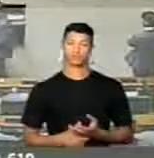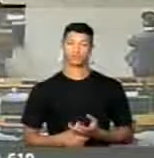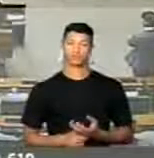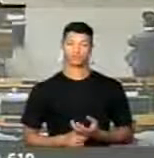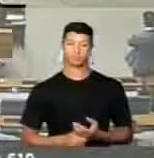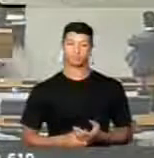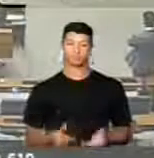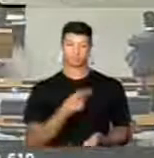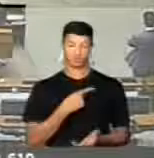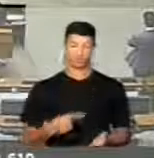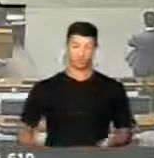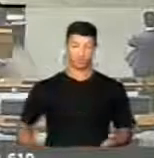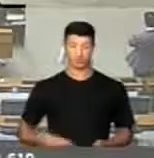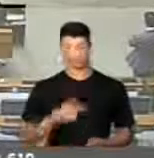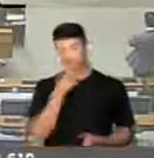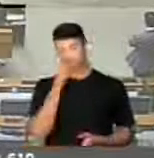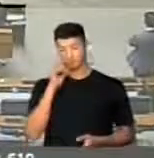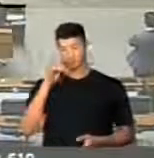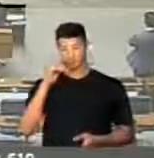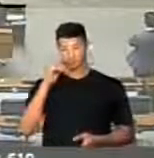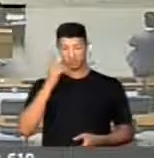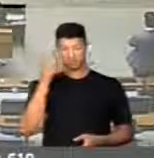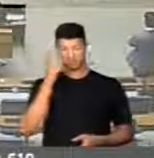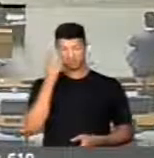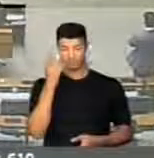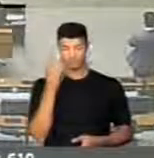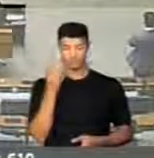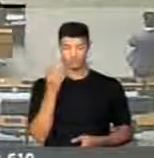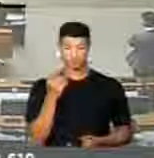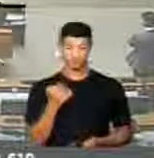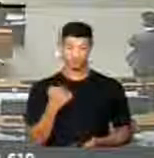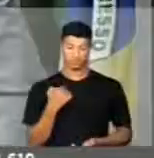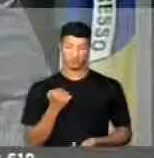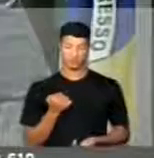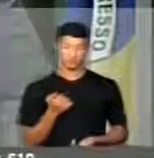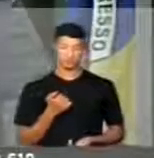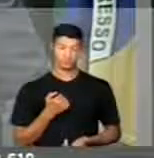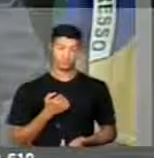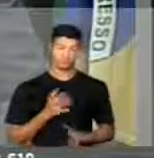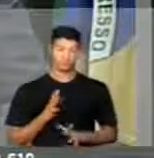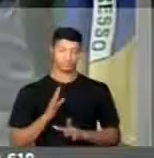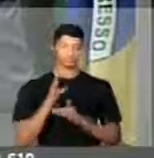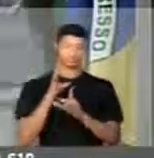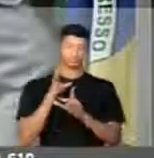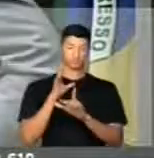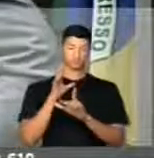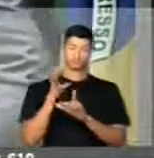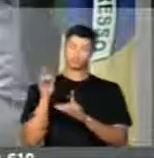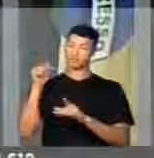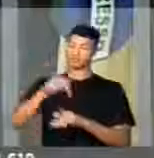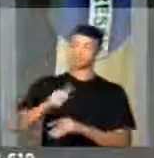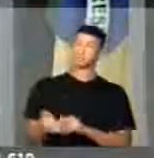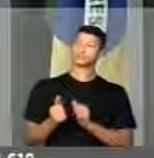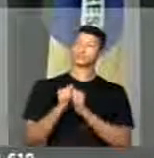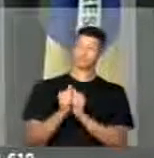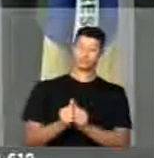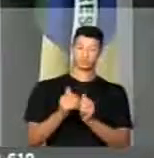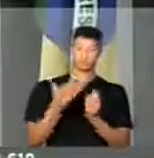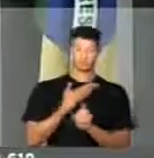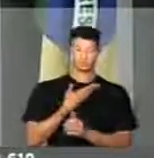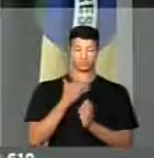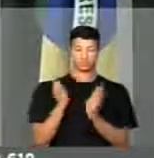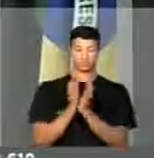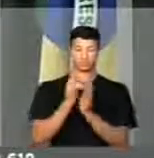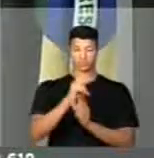Senhor presidente, senhoras e senhores parlamentares, eu me somo aqui na tribuna aos colegas da minha bancada,